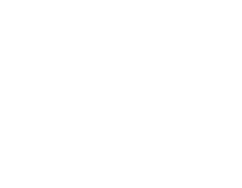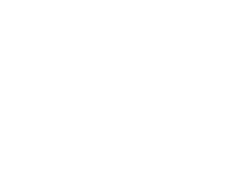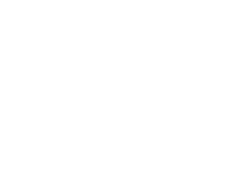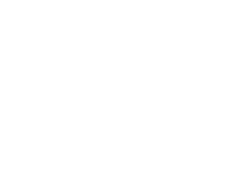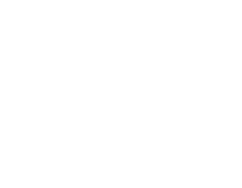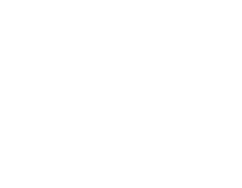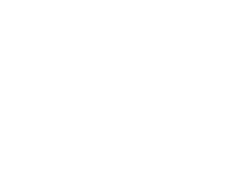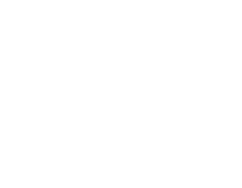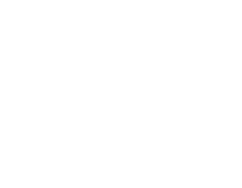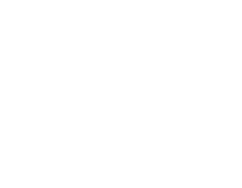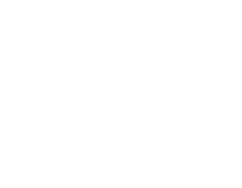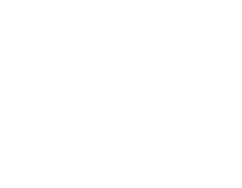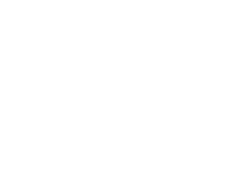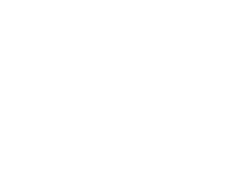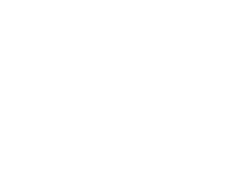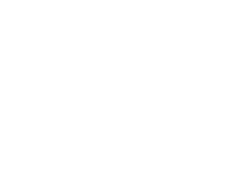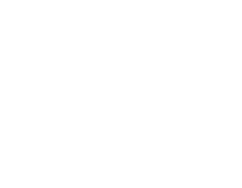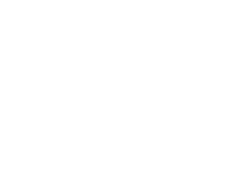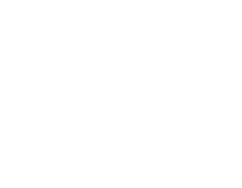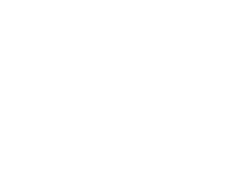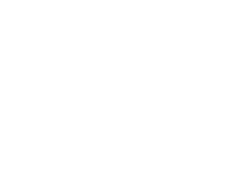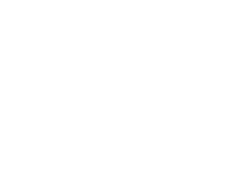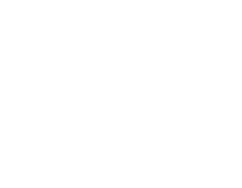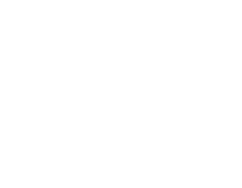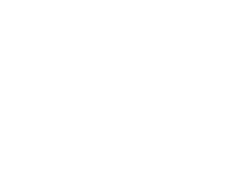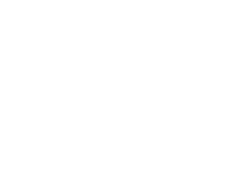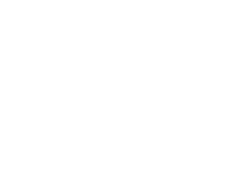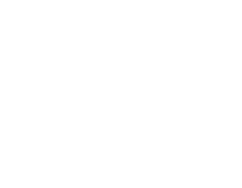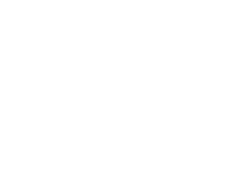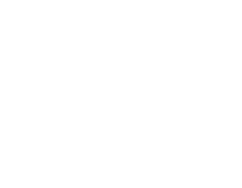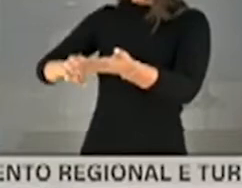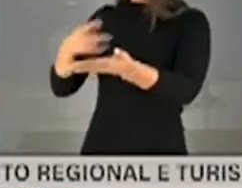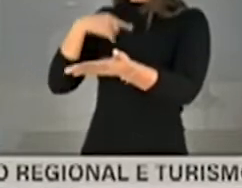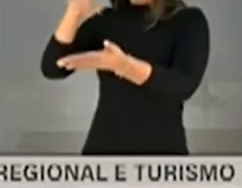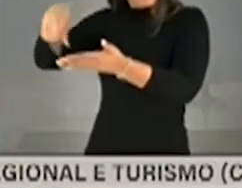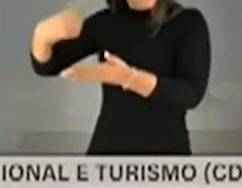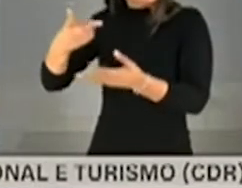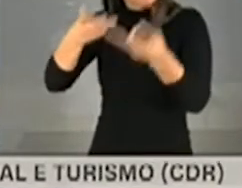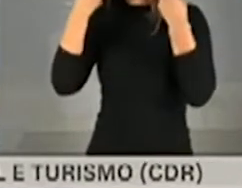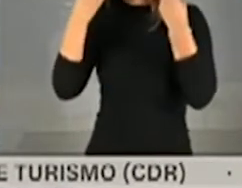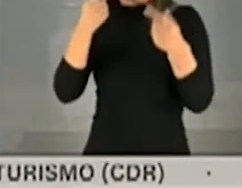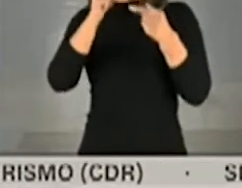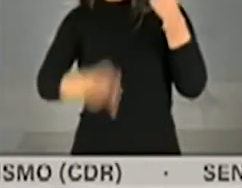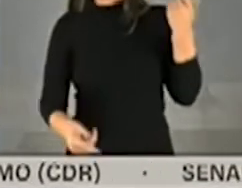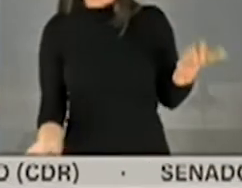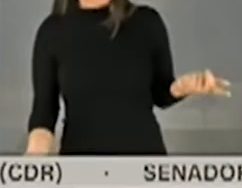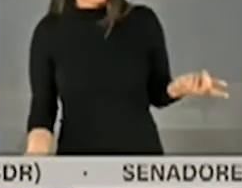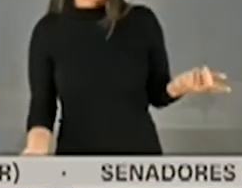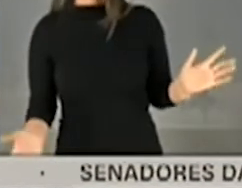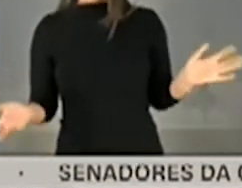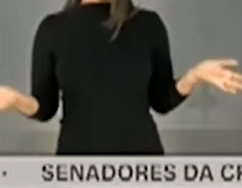teria nem encaminhado para a Casa Civil. Depois que o senhor encaminha para a Casa Civil, que o senhor vai ver que tem divergência, o senhor não está, veja